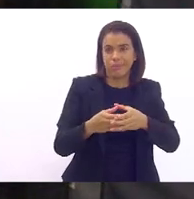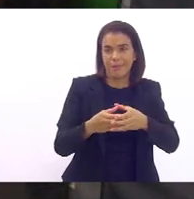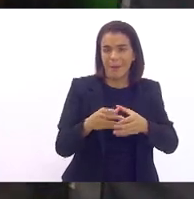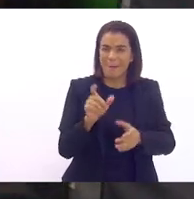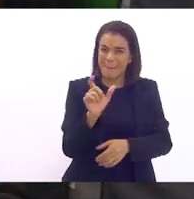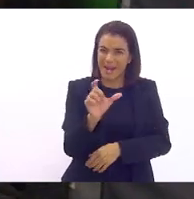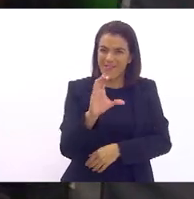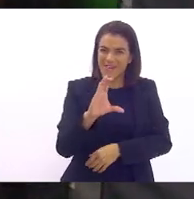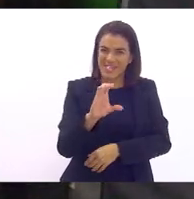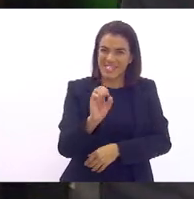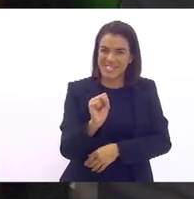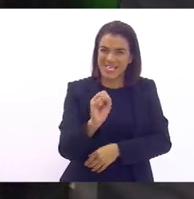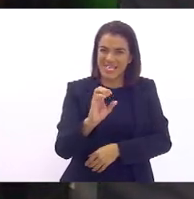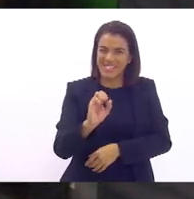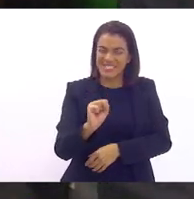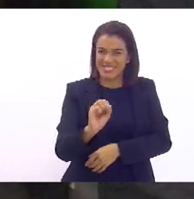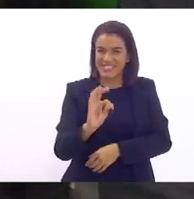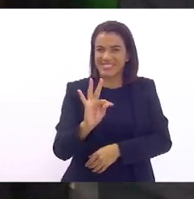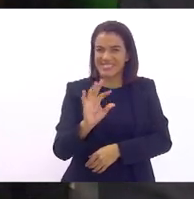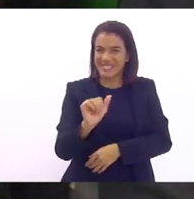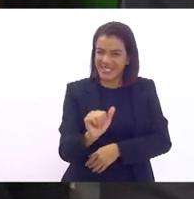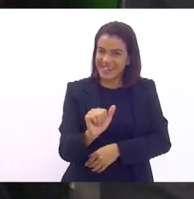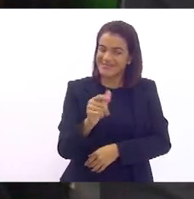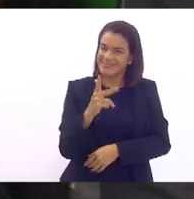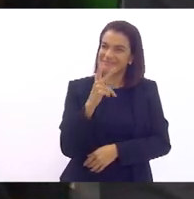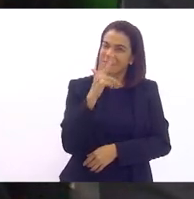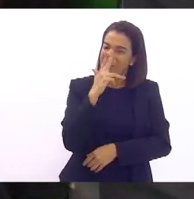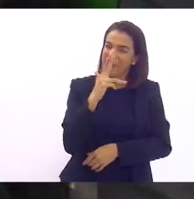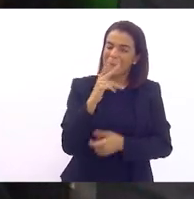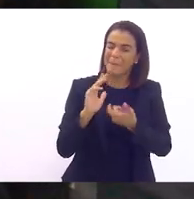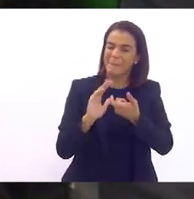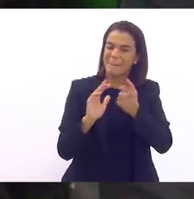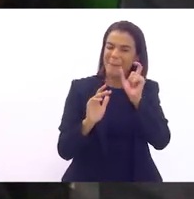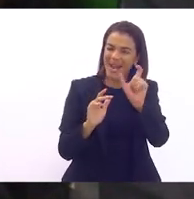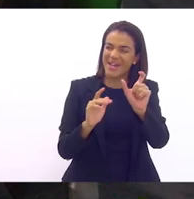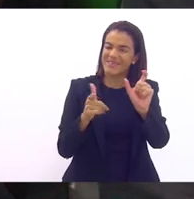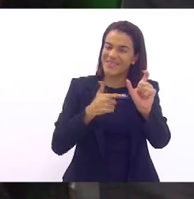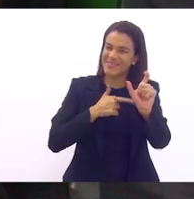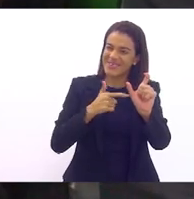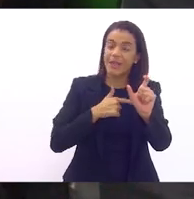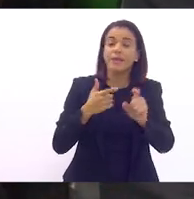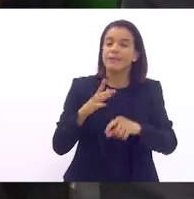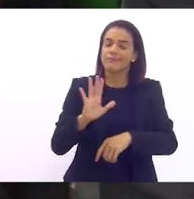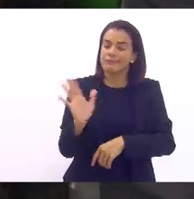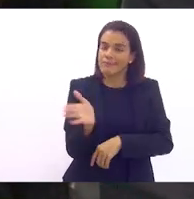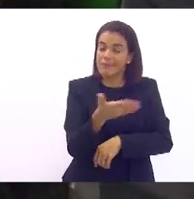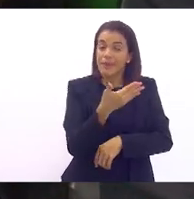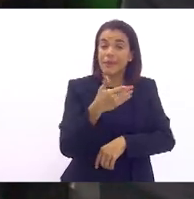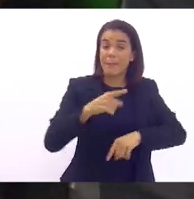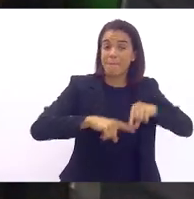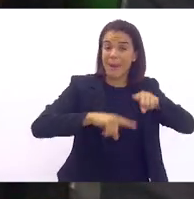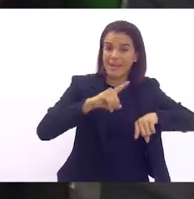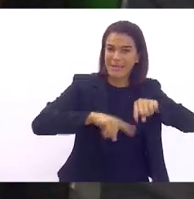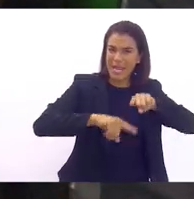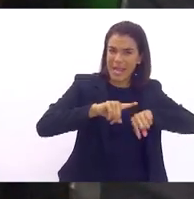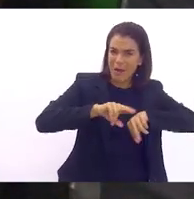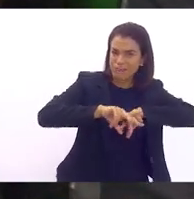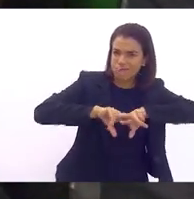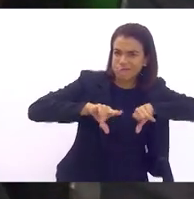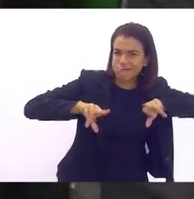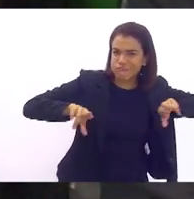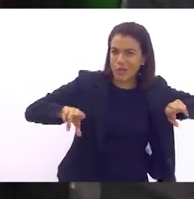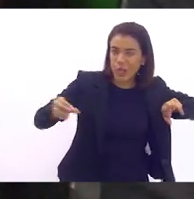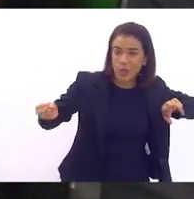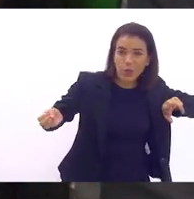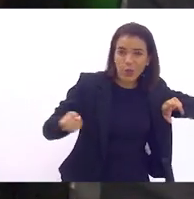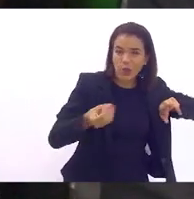feia né mas uma cesta eh de insumos estratégicos Nova que Contemple